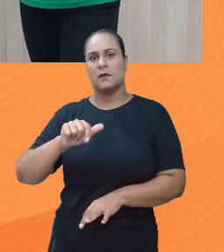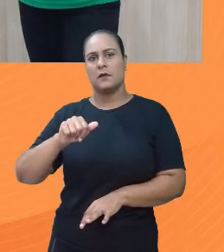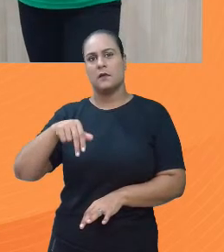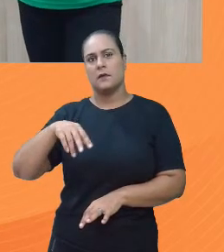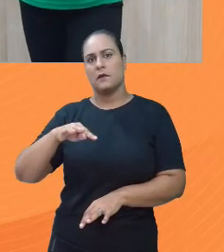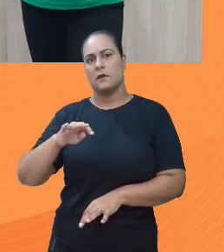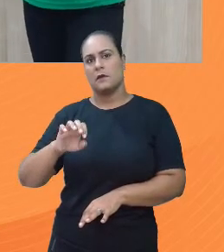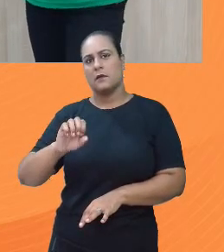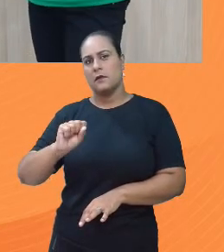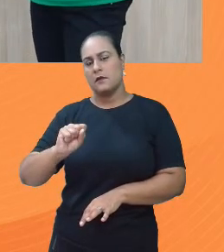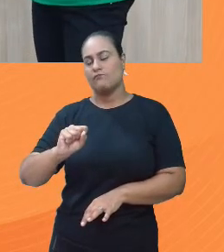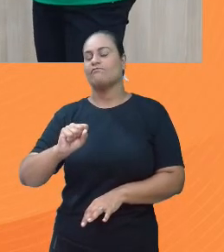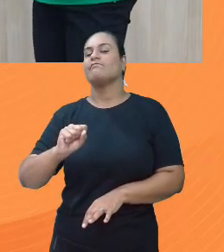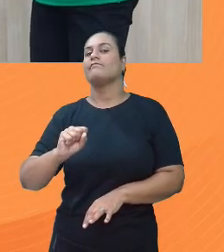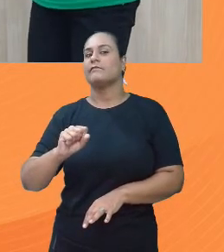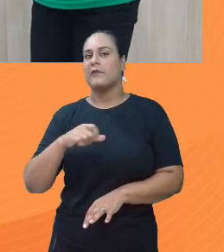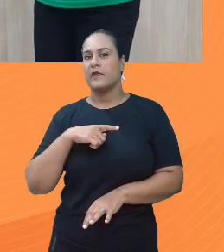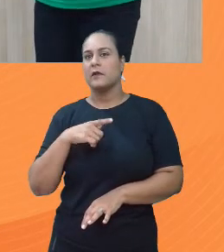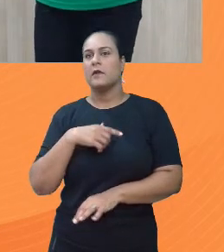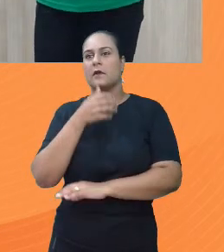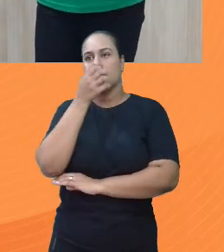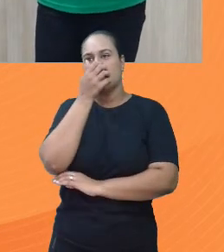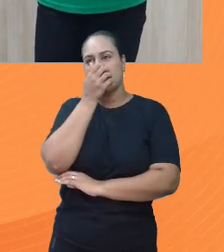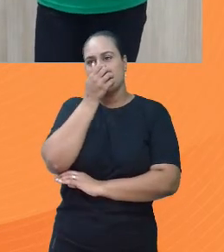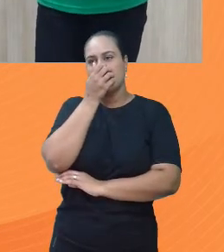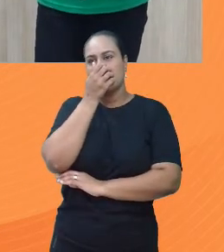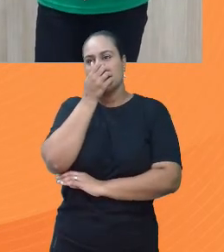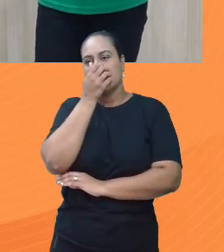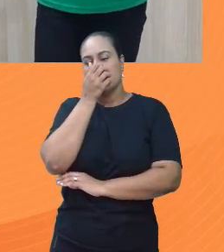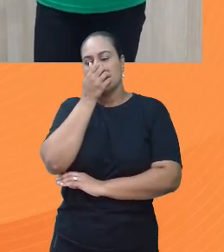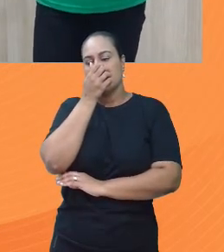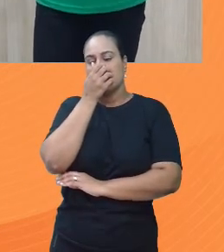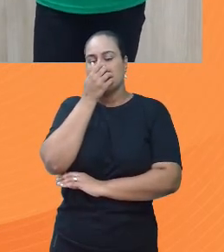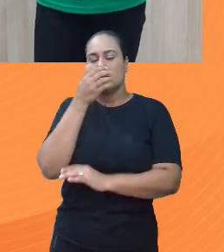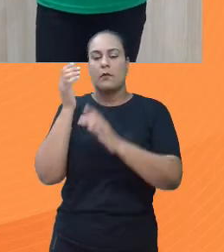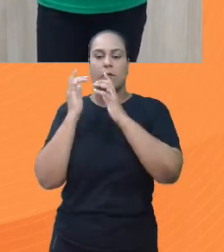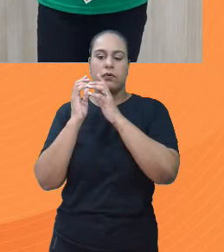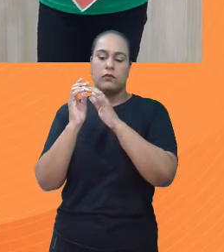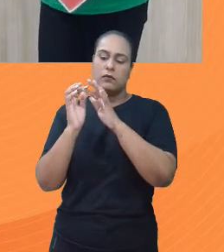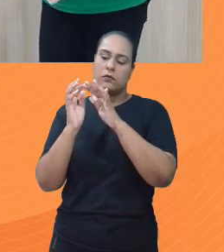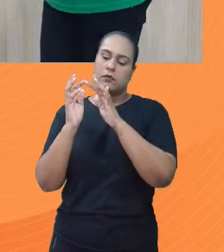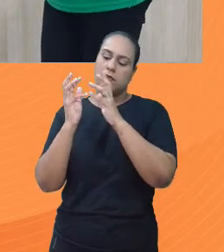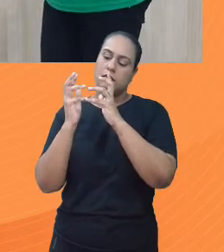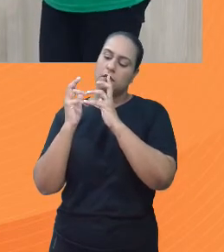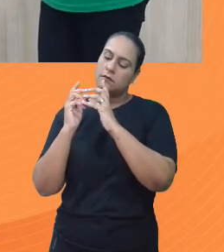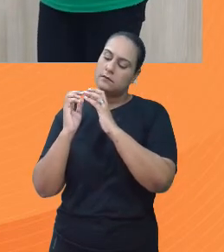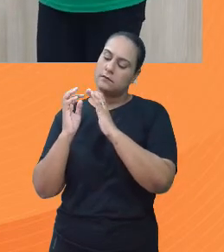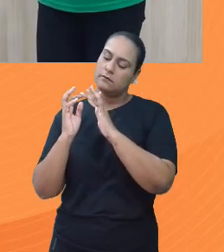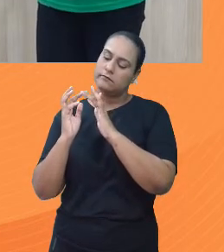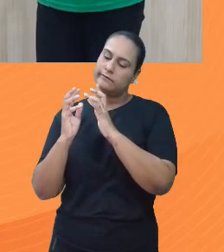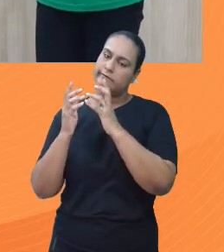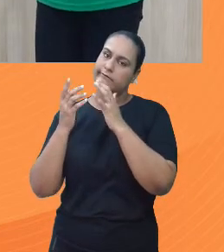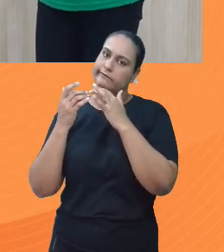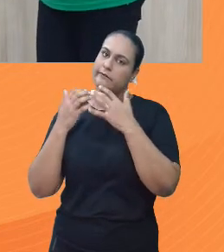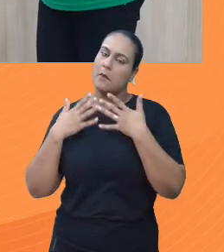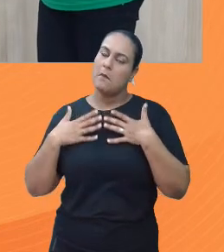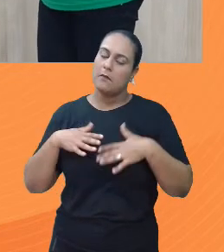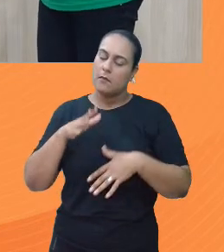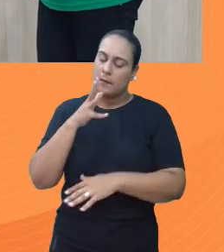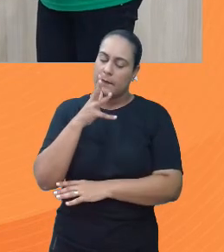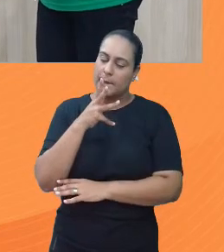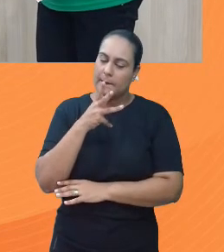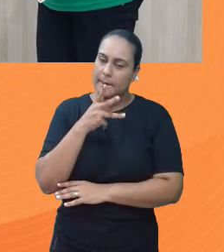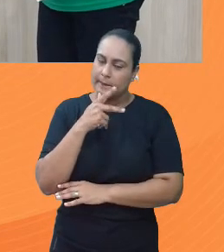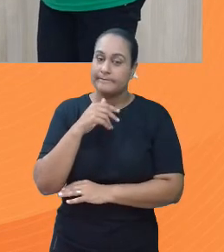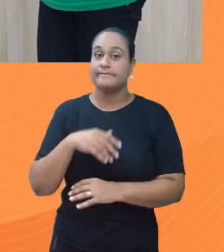vão trazer, né, essa lentidão, diminuir a velocidade, a tendência aí em relação a essas drogas. O que é que nós